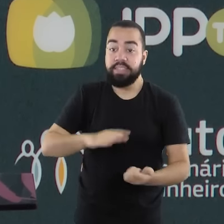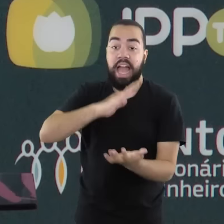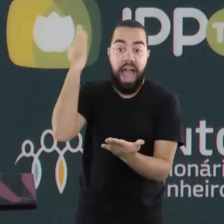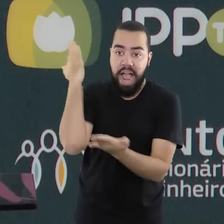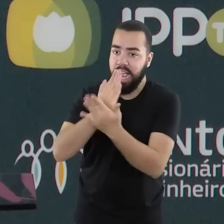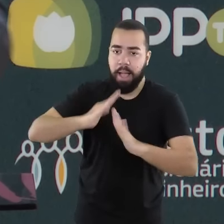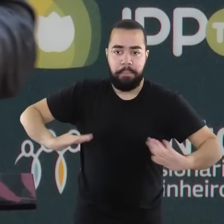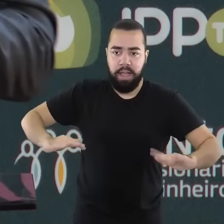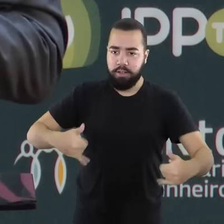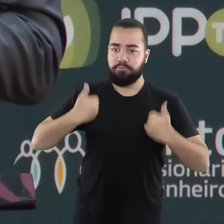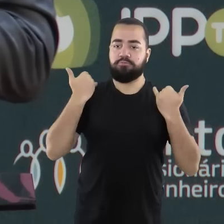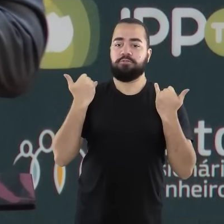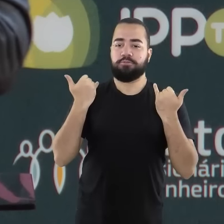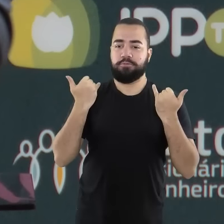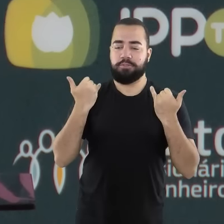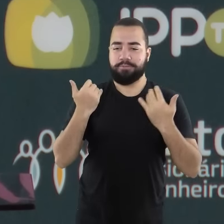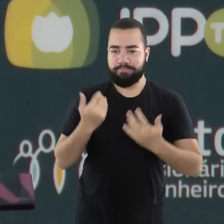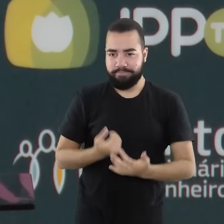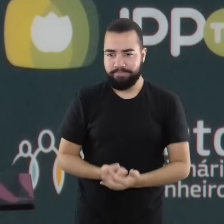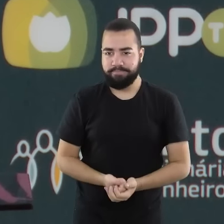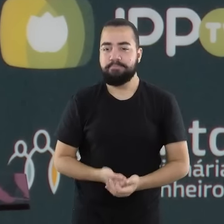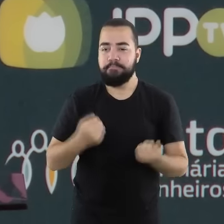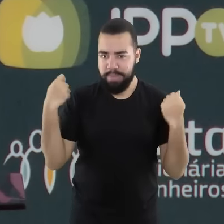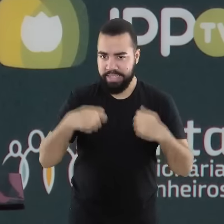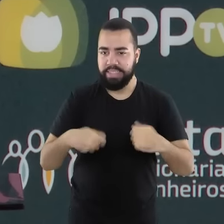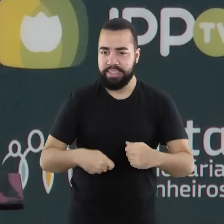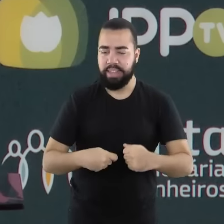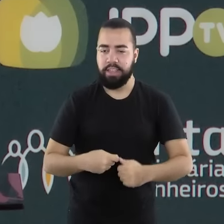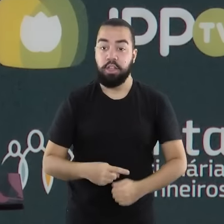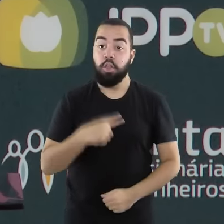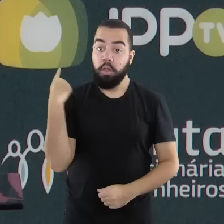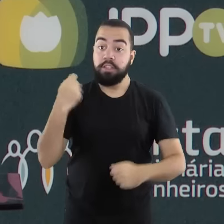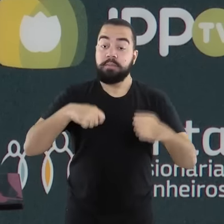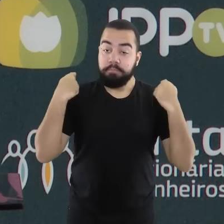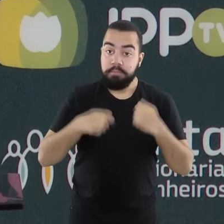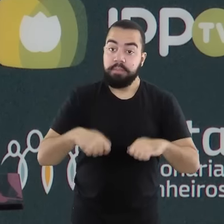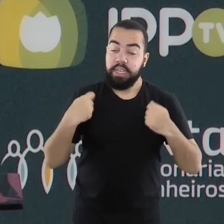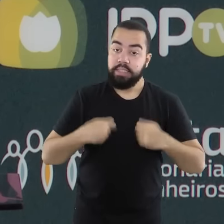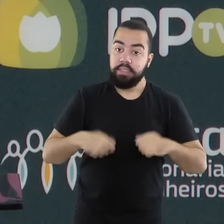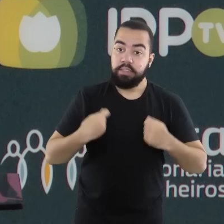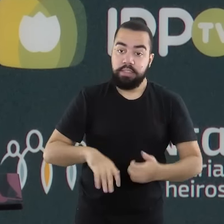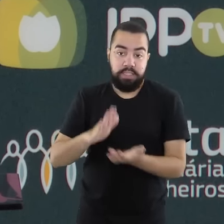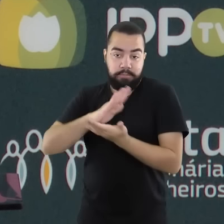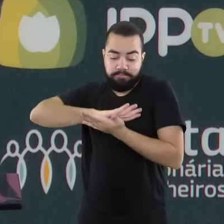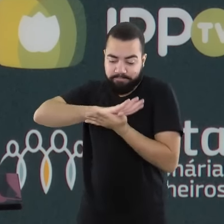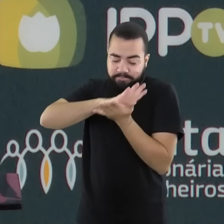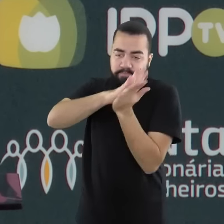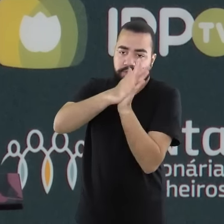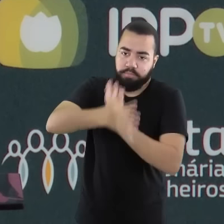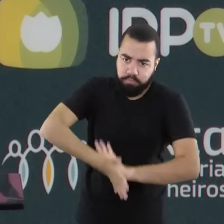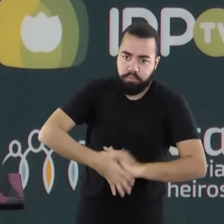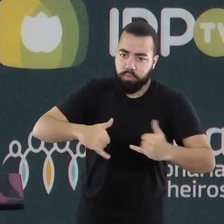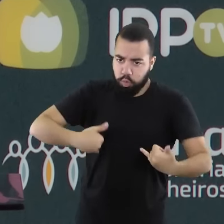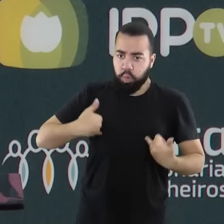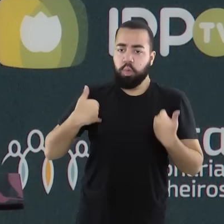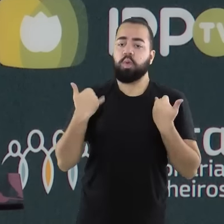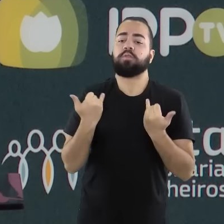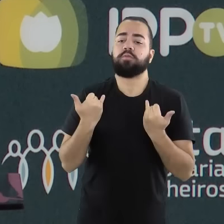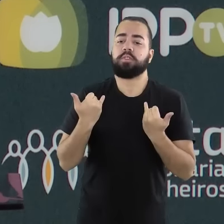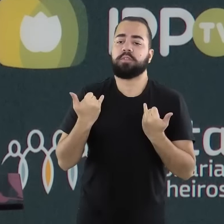Em outras palavras, ele diz, nós precisamos ser tratados dessa doença terrível